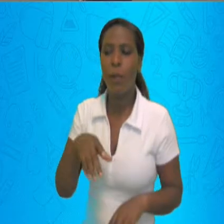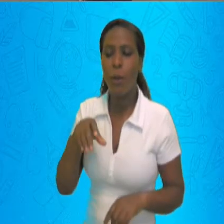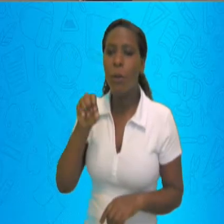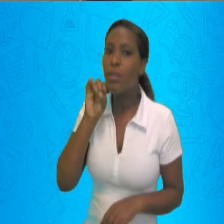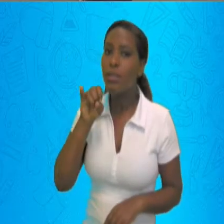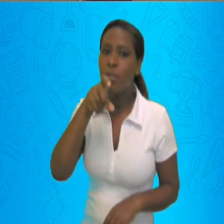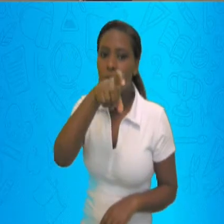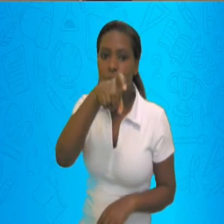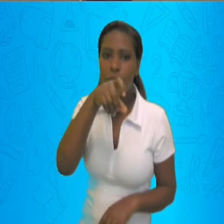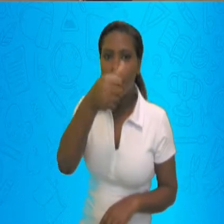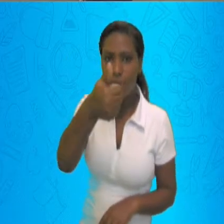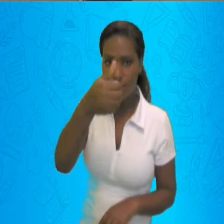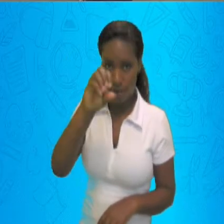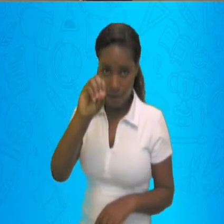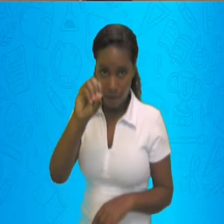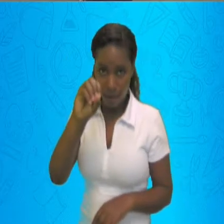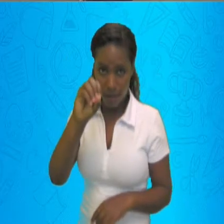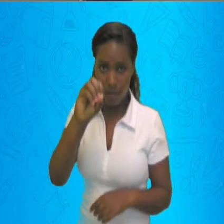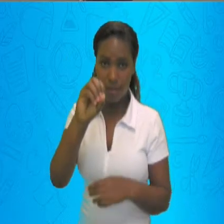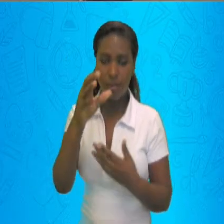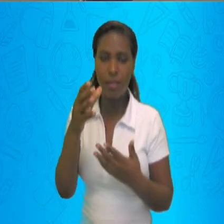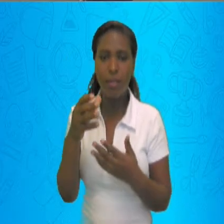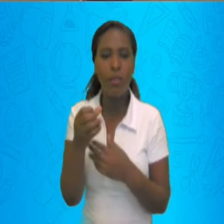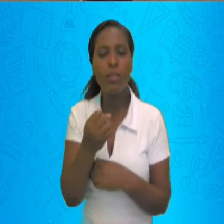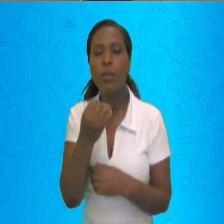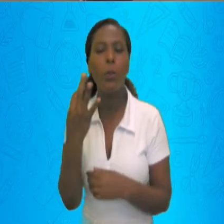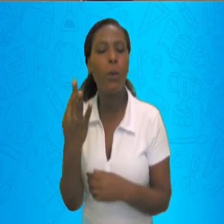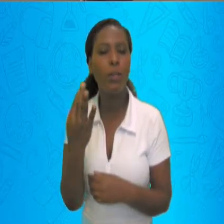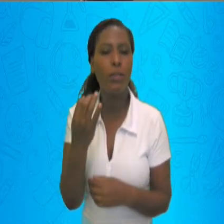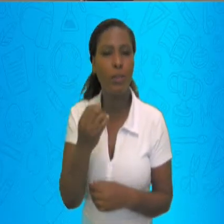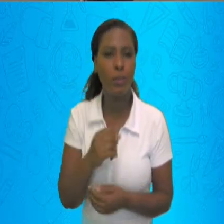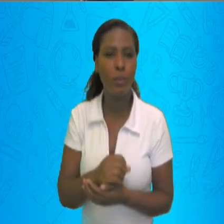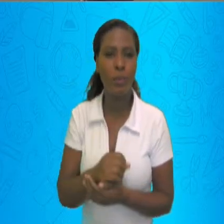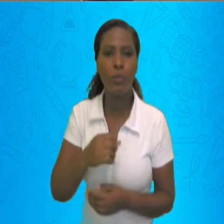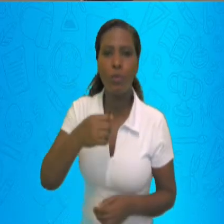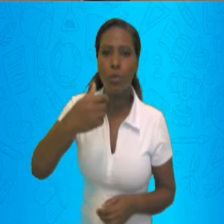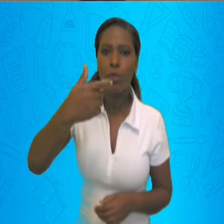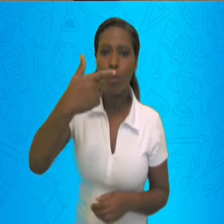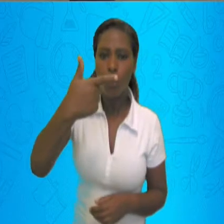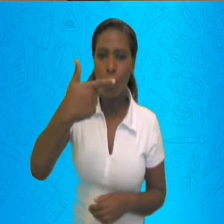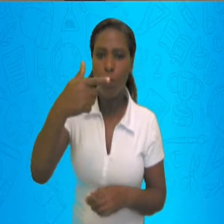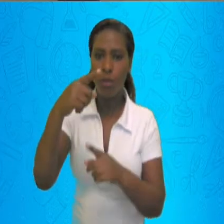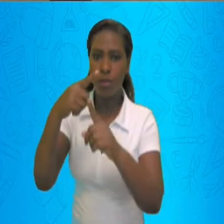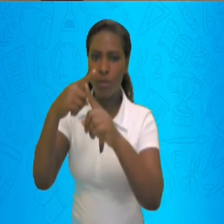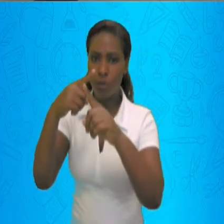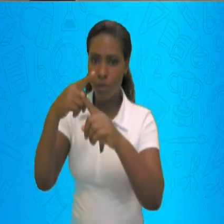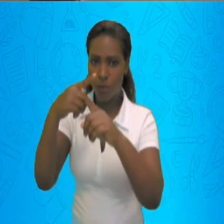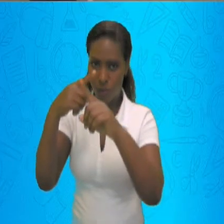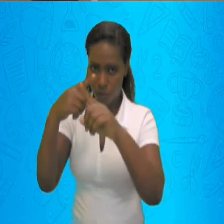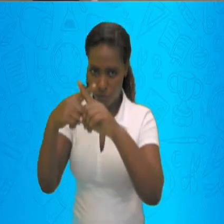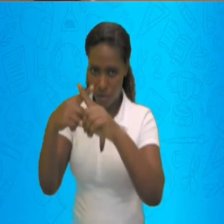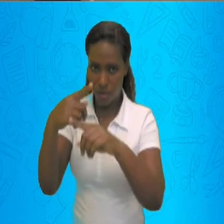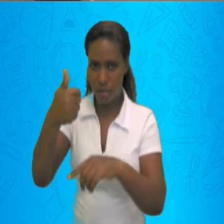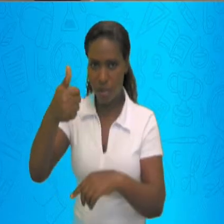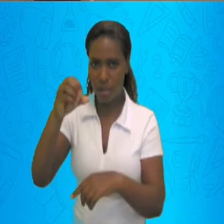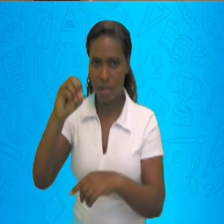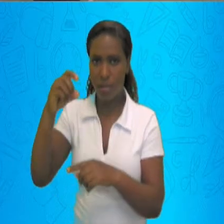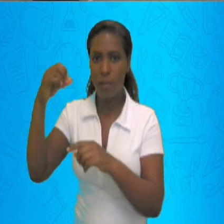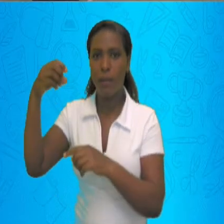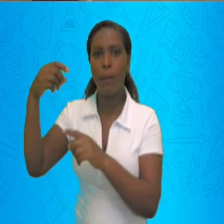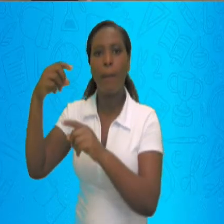vai ser, ó, 2 vezes 10 mais 25. 2 vezes